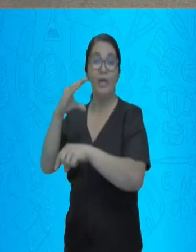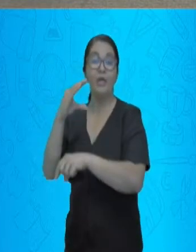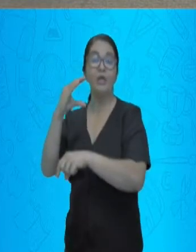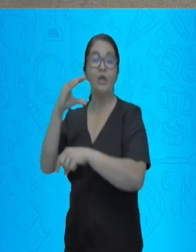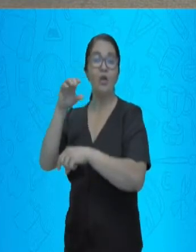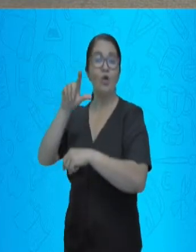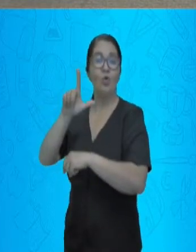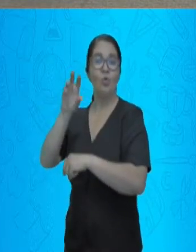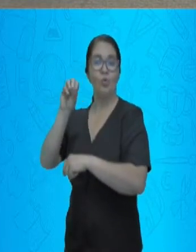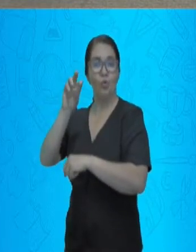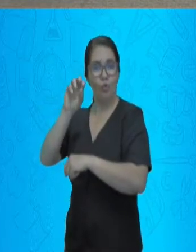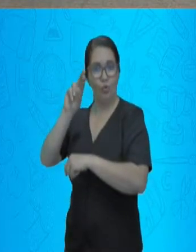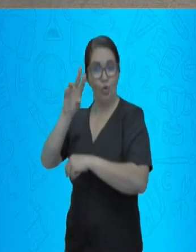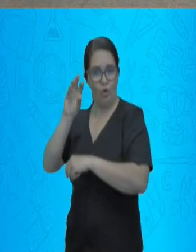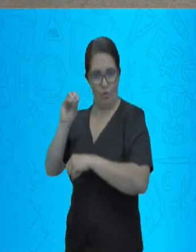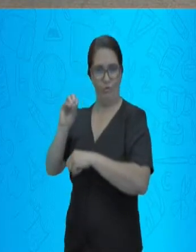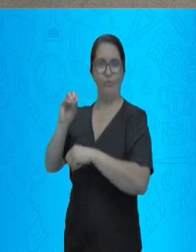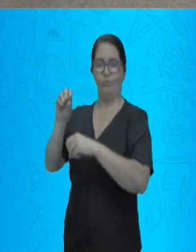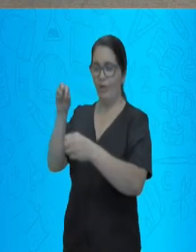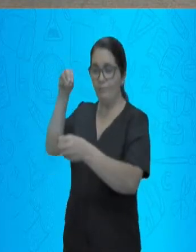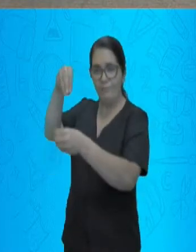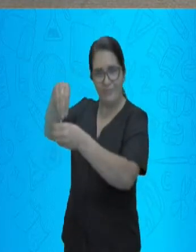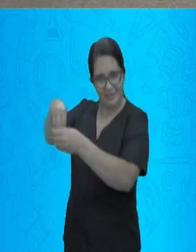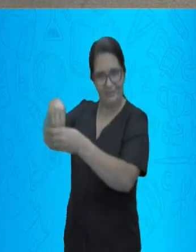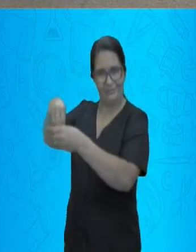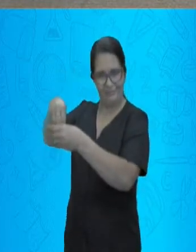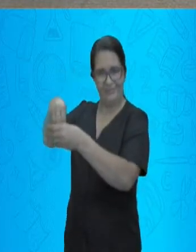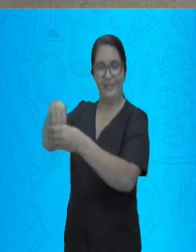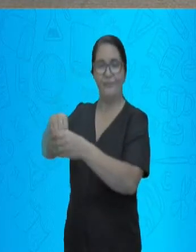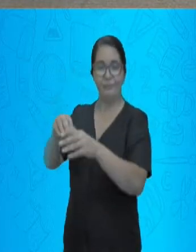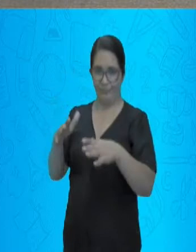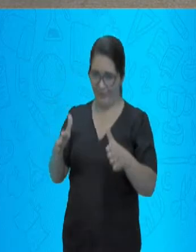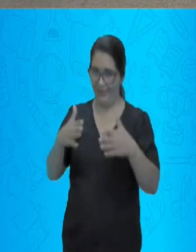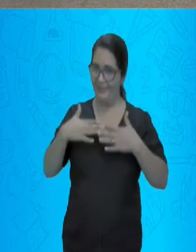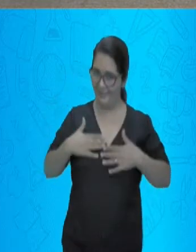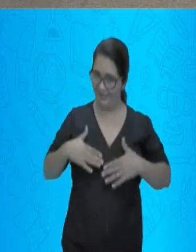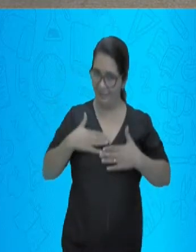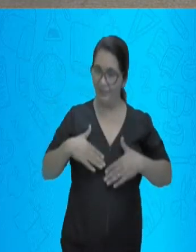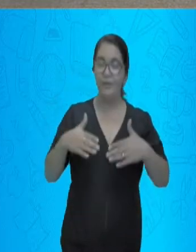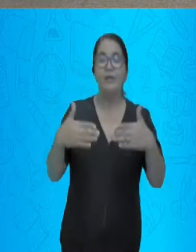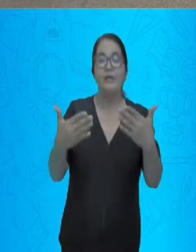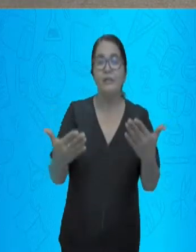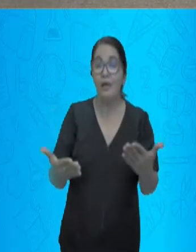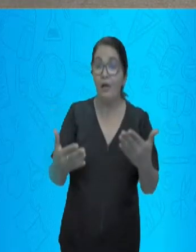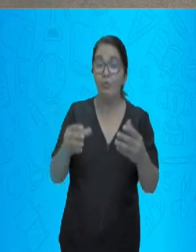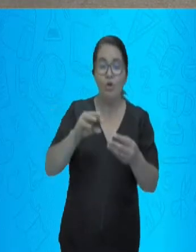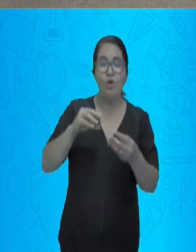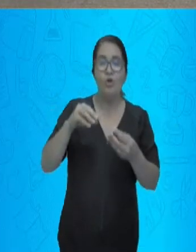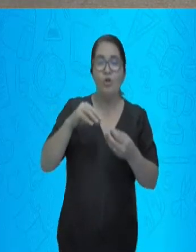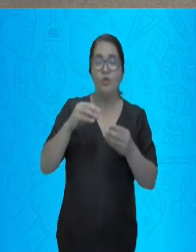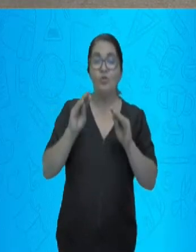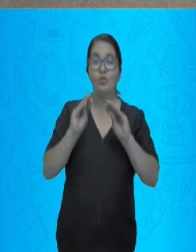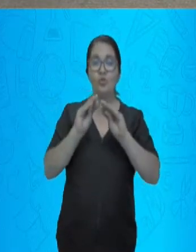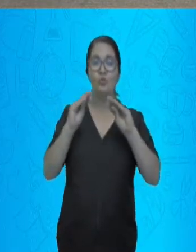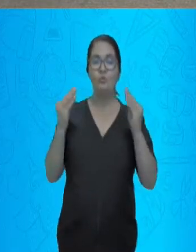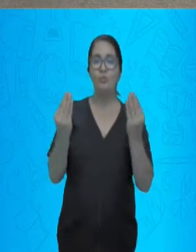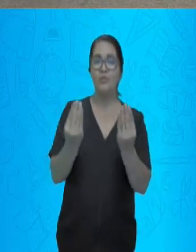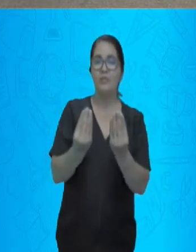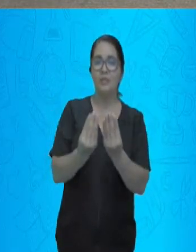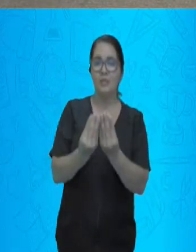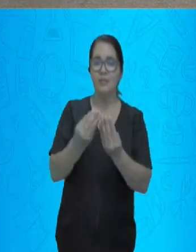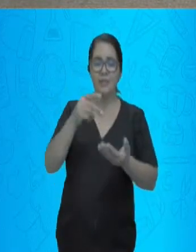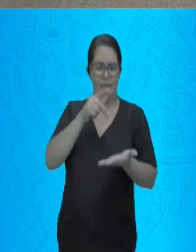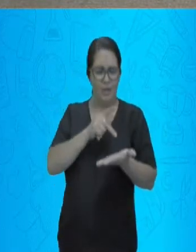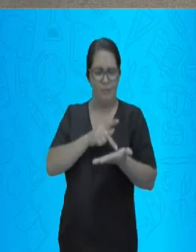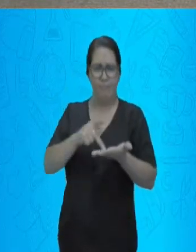cloreto de sódio. Tranquilo? Então, substância pura, simples,